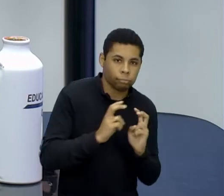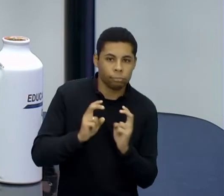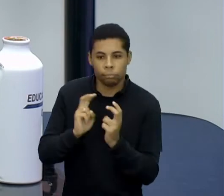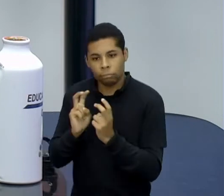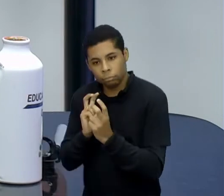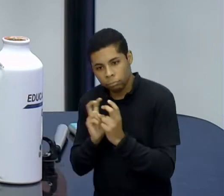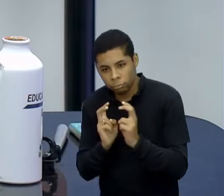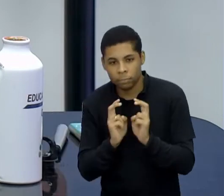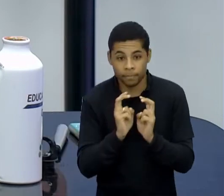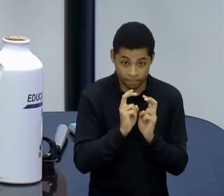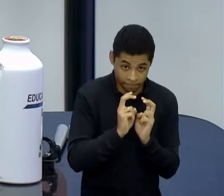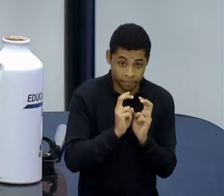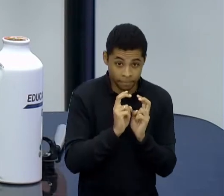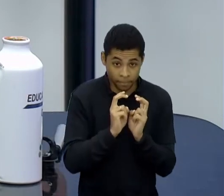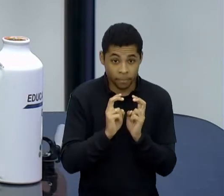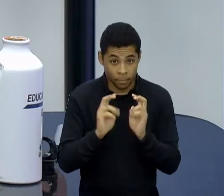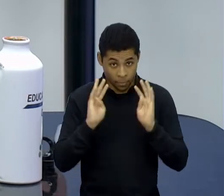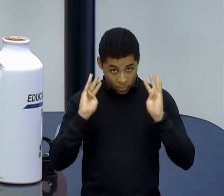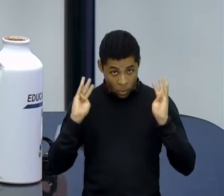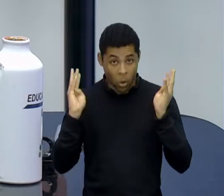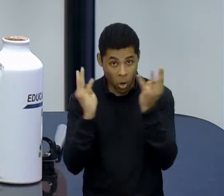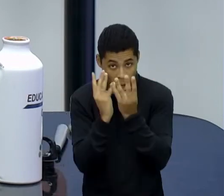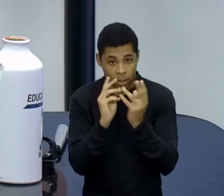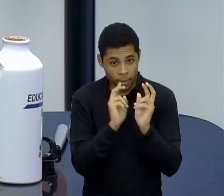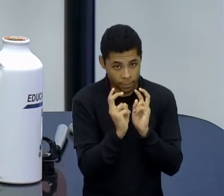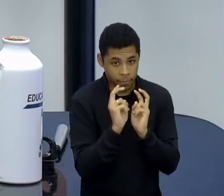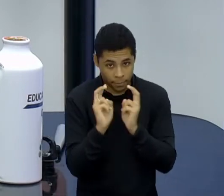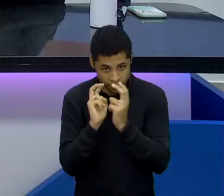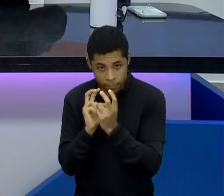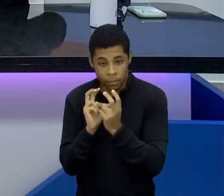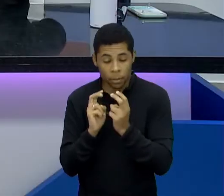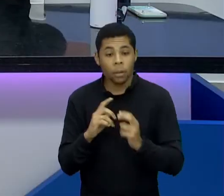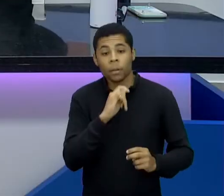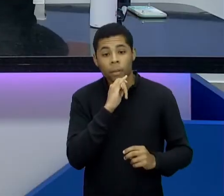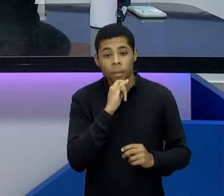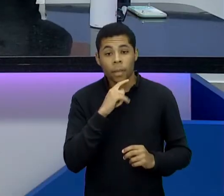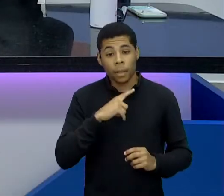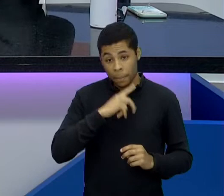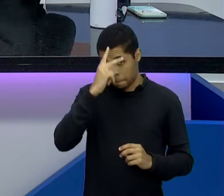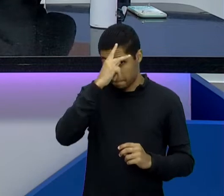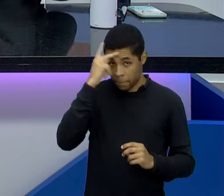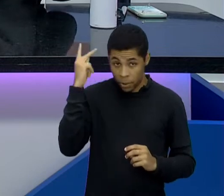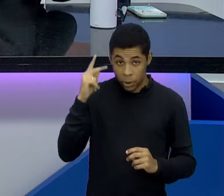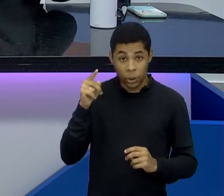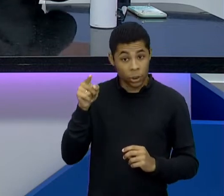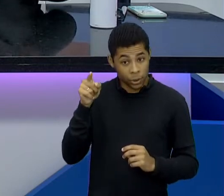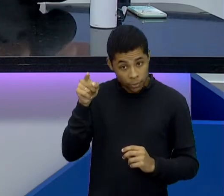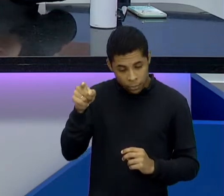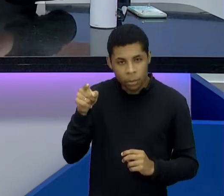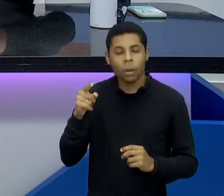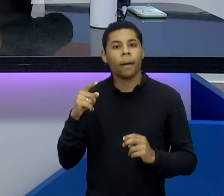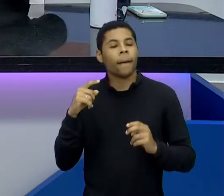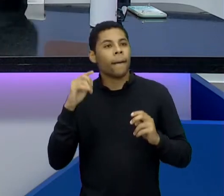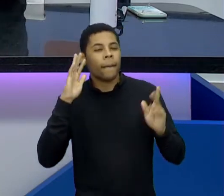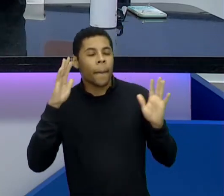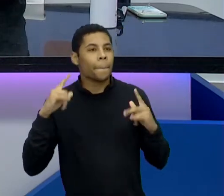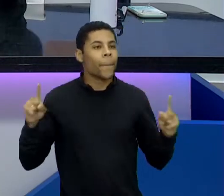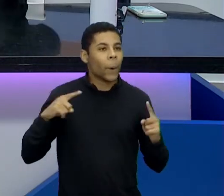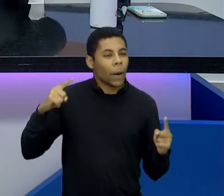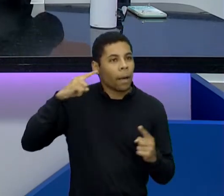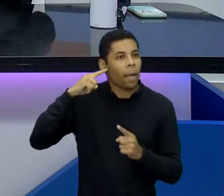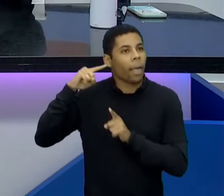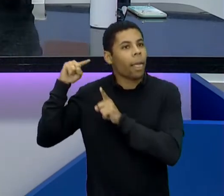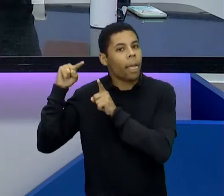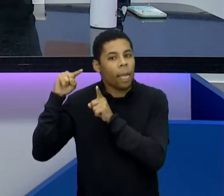capoeira, numa roda de capoeira, além de ter pessoas que estão preocupadas com a musicalidade, pessoas de